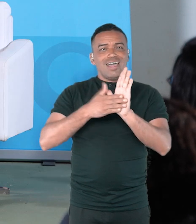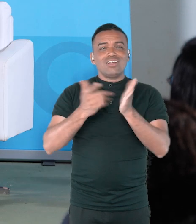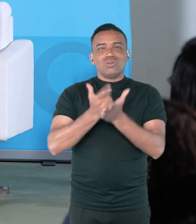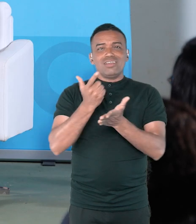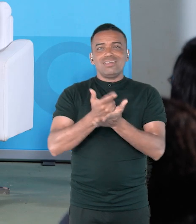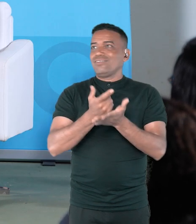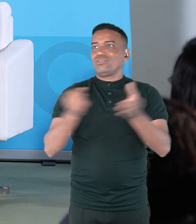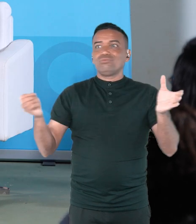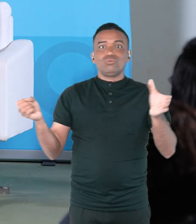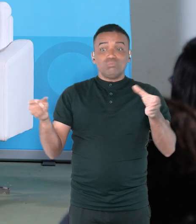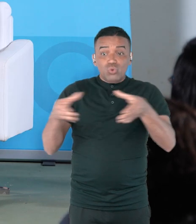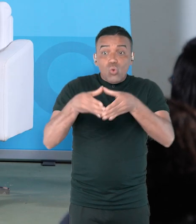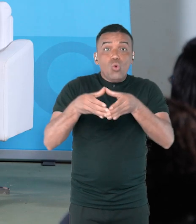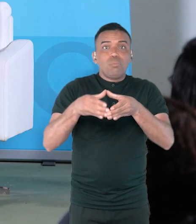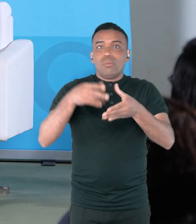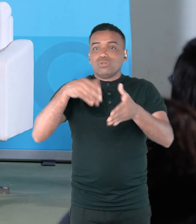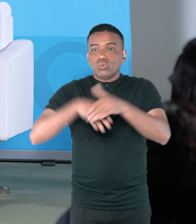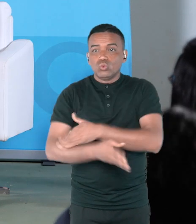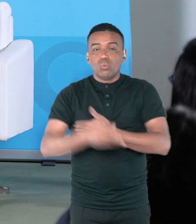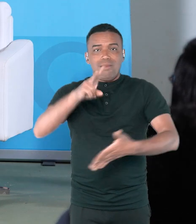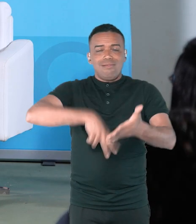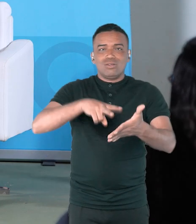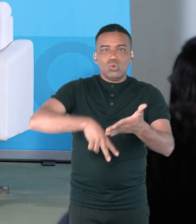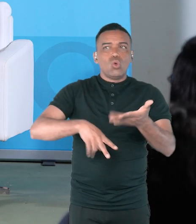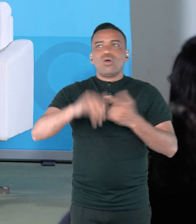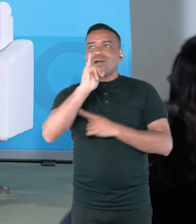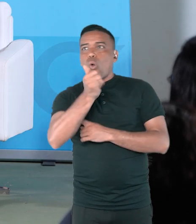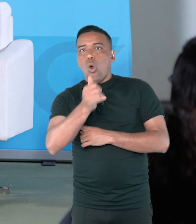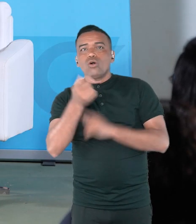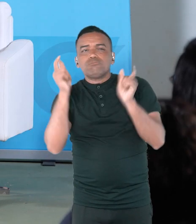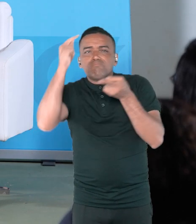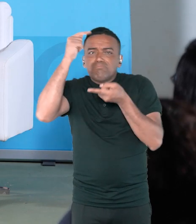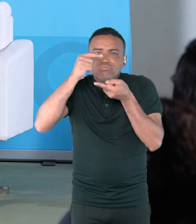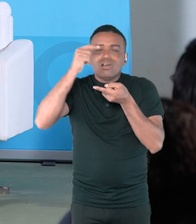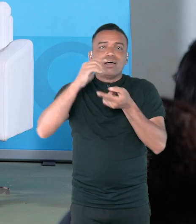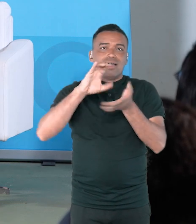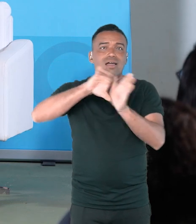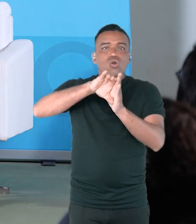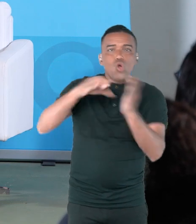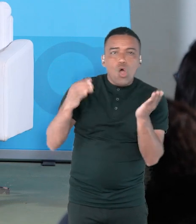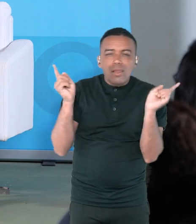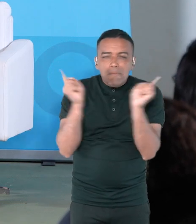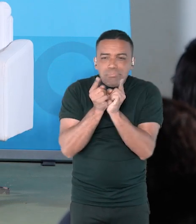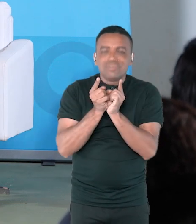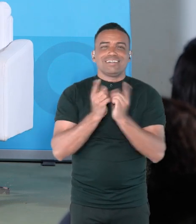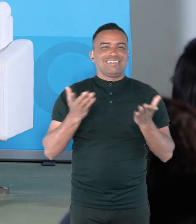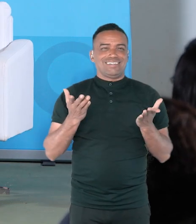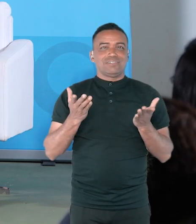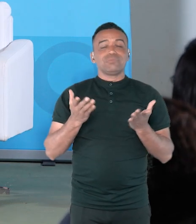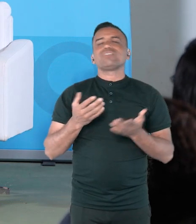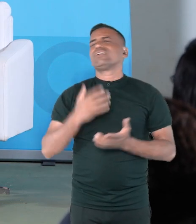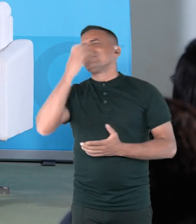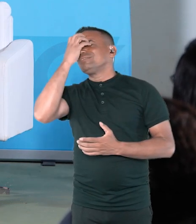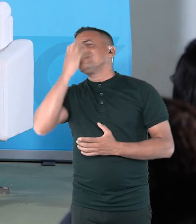Ler. É. Ele criou uma geração de leitores porque ele fez livros com pequenos contos, pequenas crônicas, lembra?